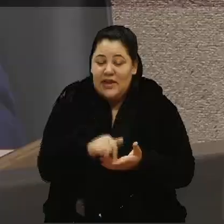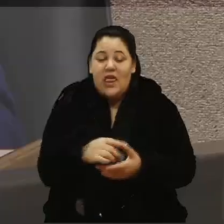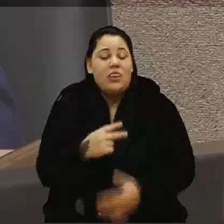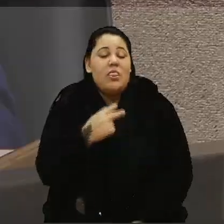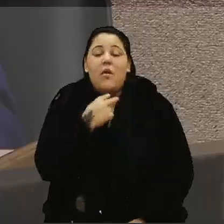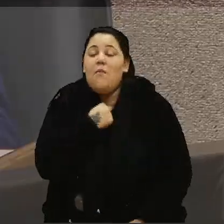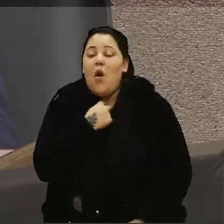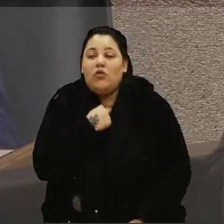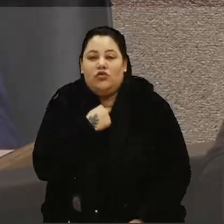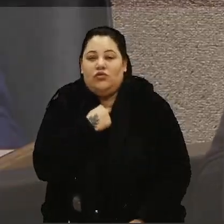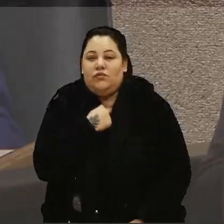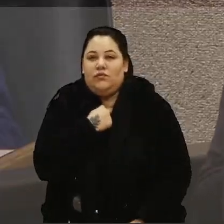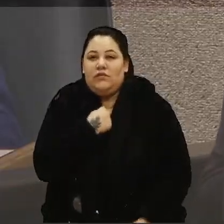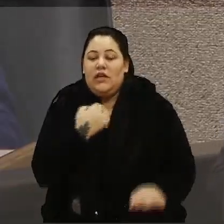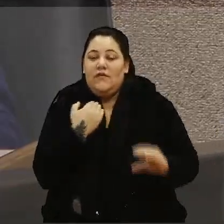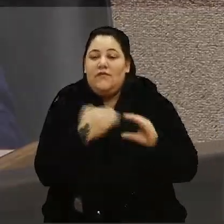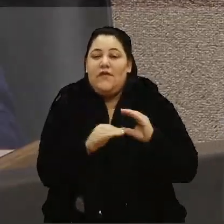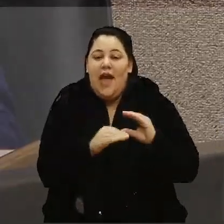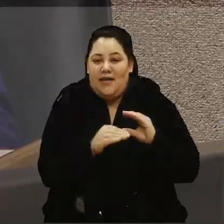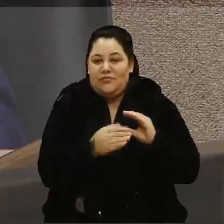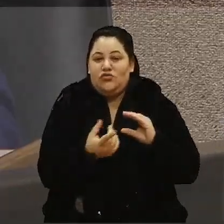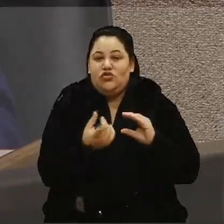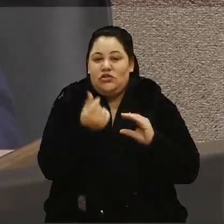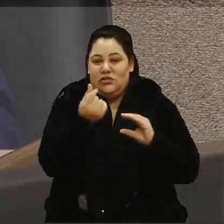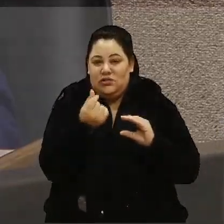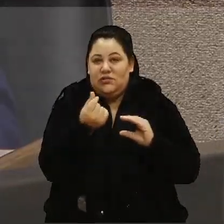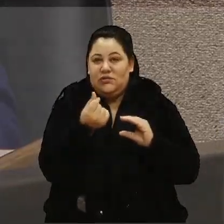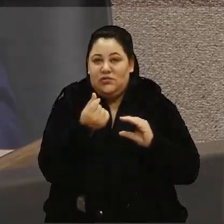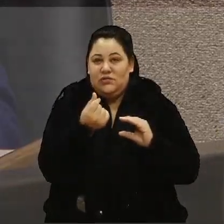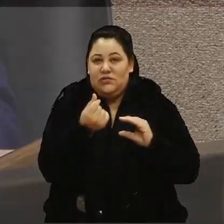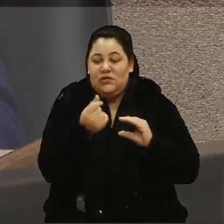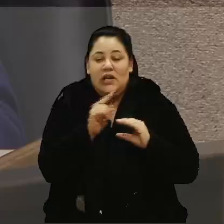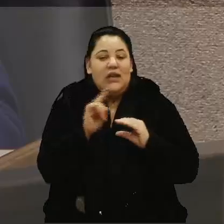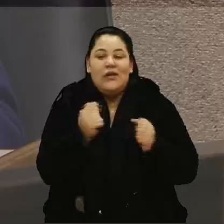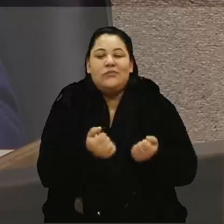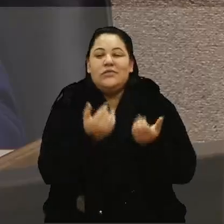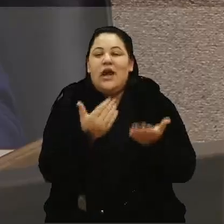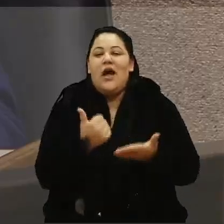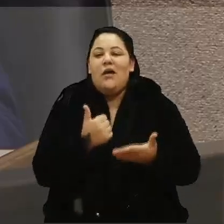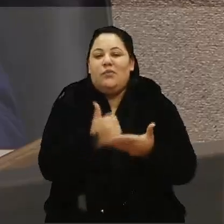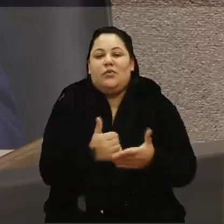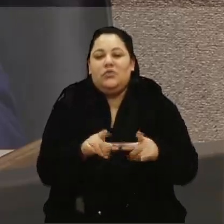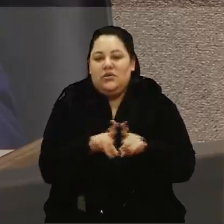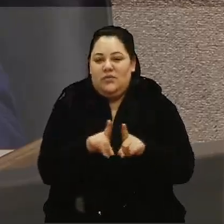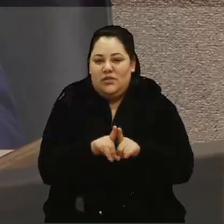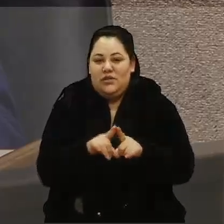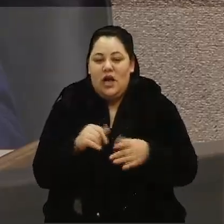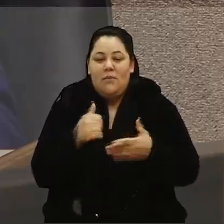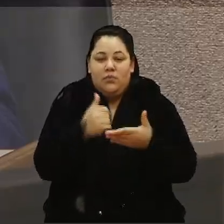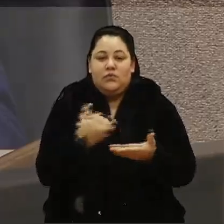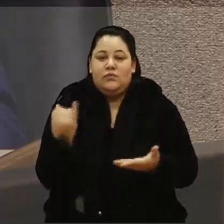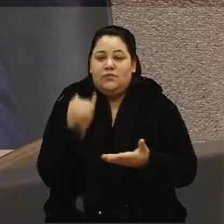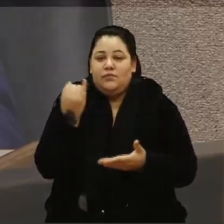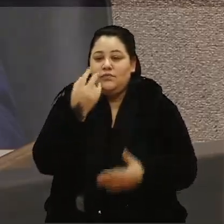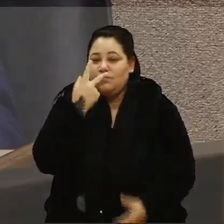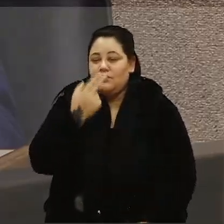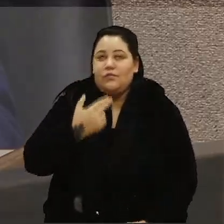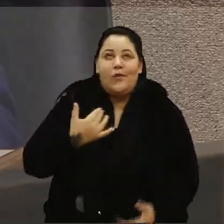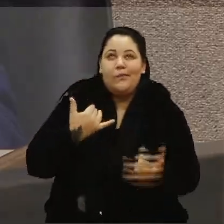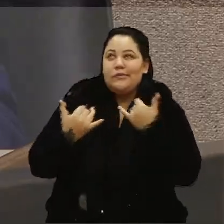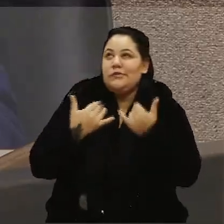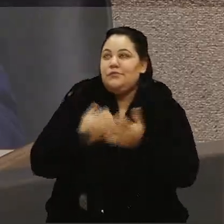simplesmente destinar o valor e deixar de dar o apoio a essas reciclagens, né? Apoios importantes, como daqui a pouco